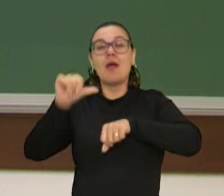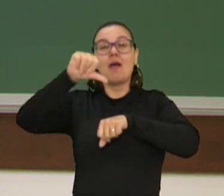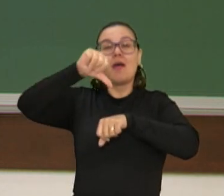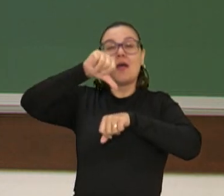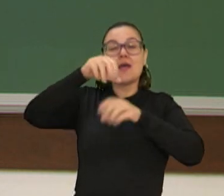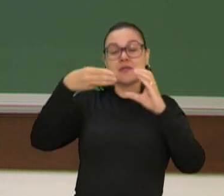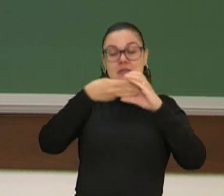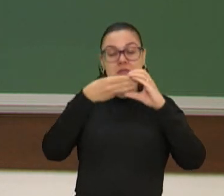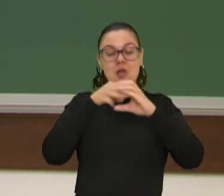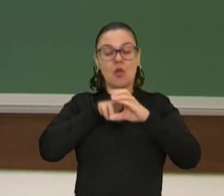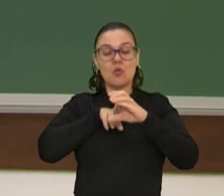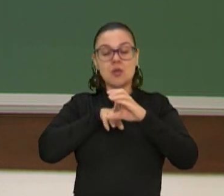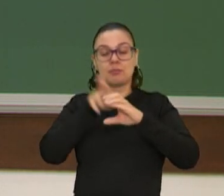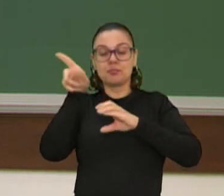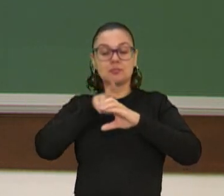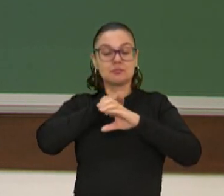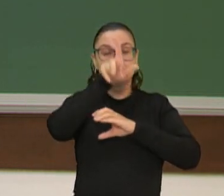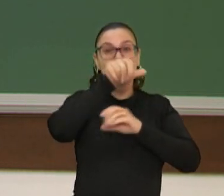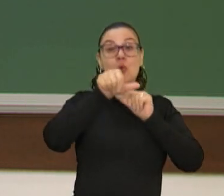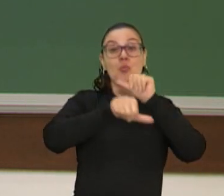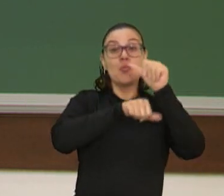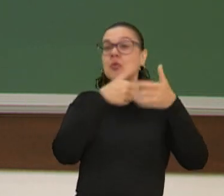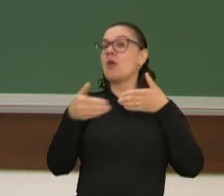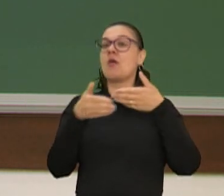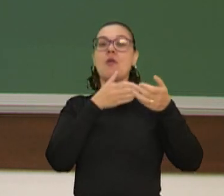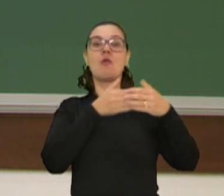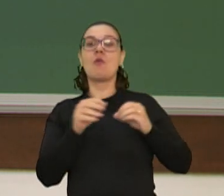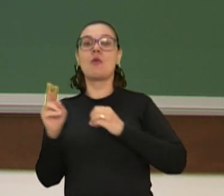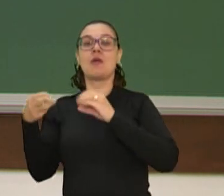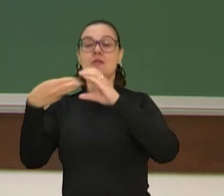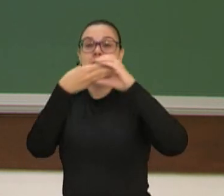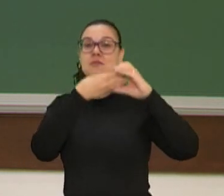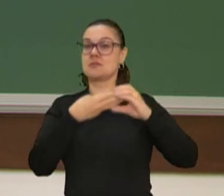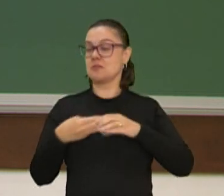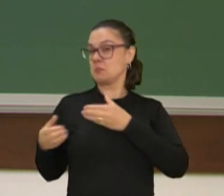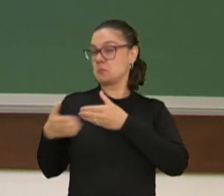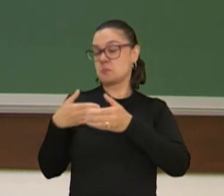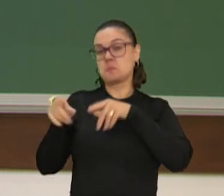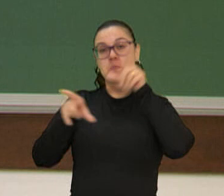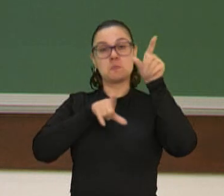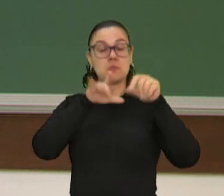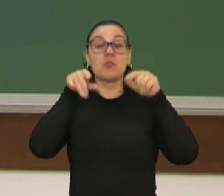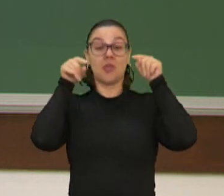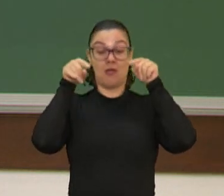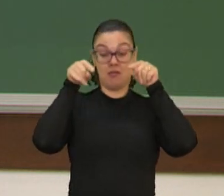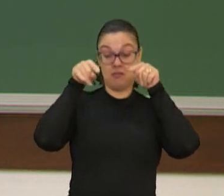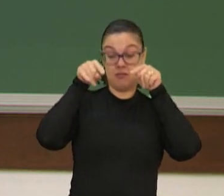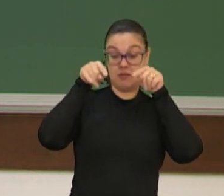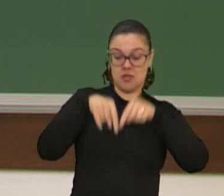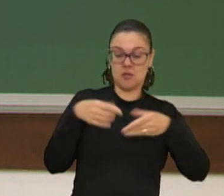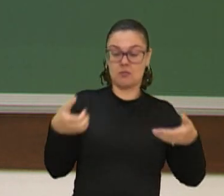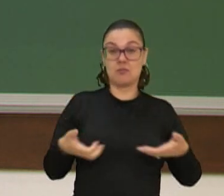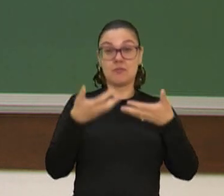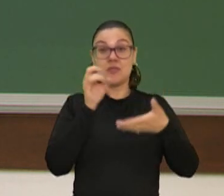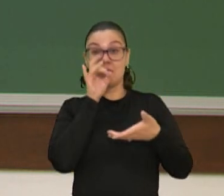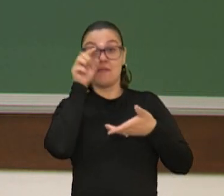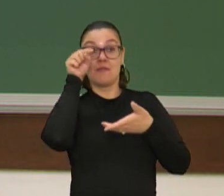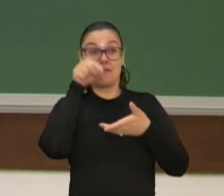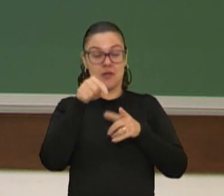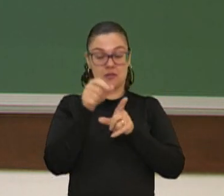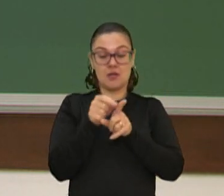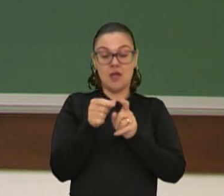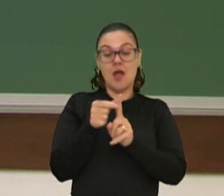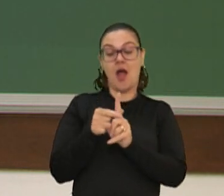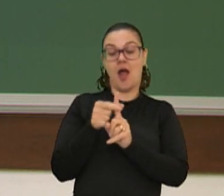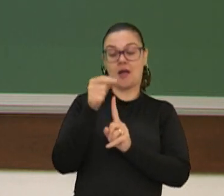se diferenciar, se transformar em qualquer tipo celular. E aqui, no caso das plantas, ela tem os meristemas de